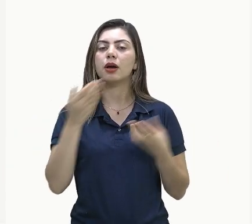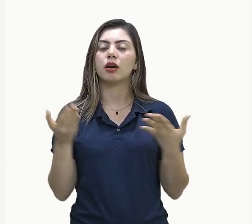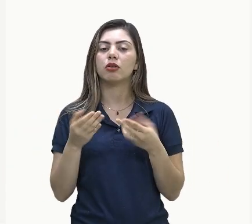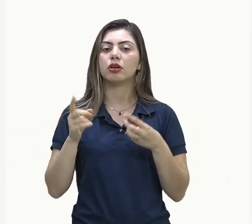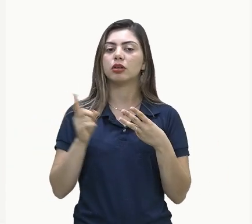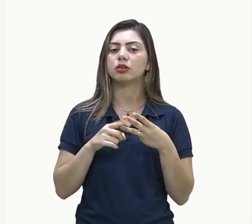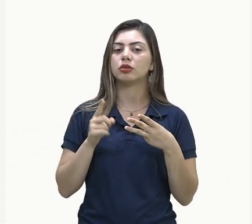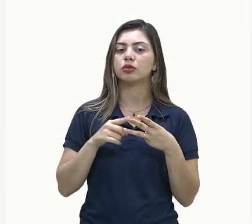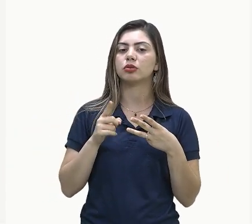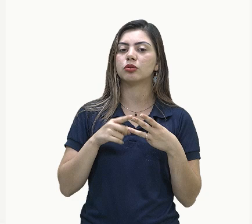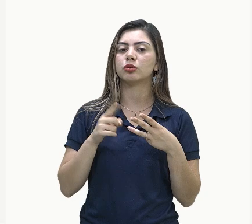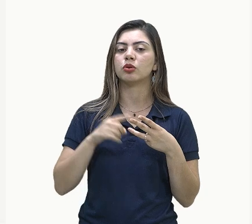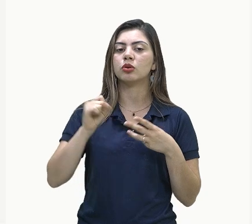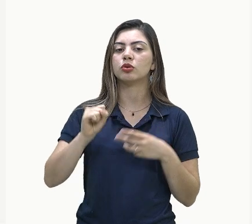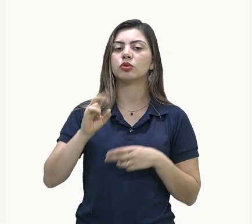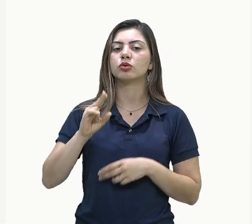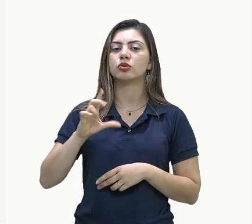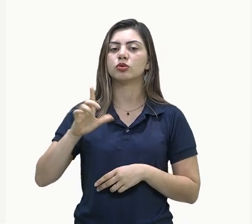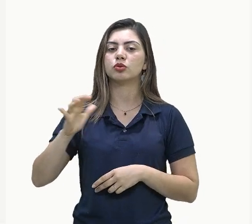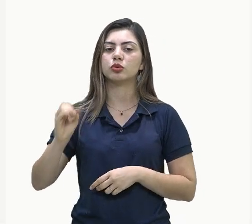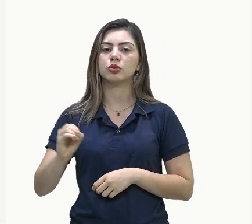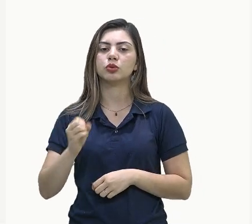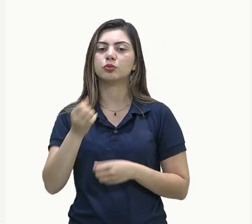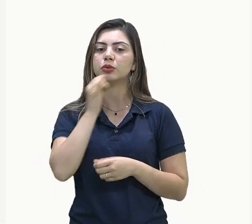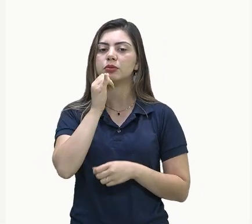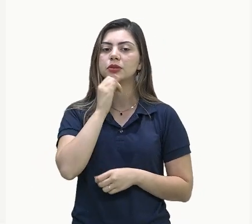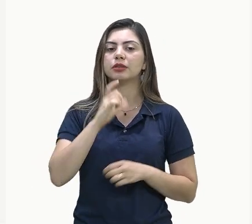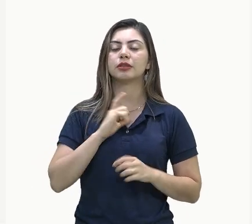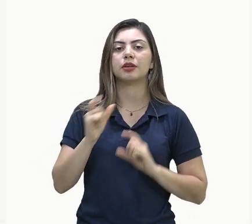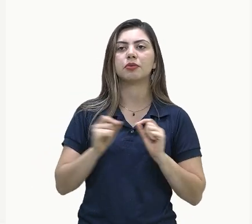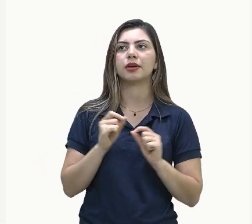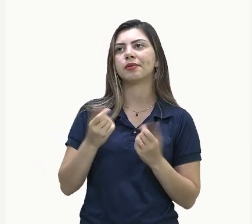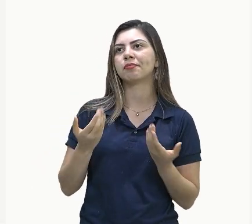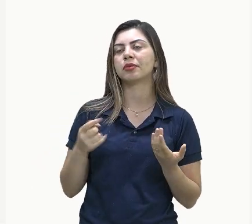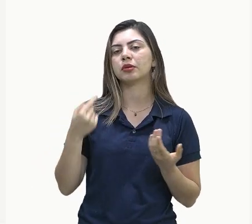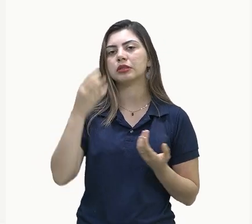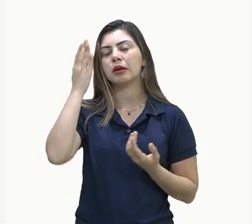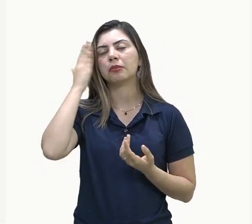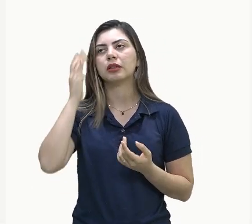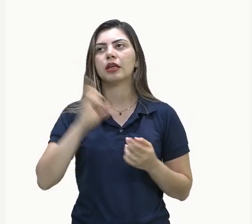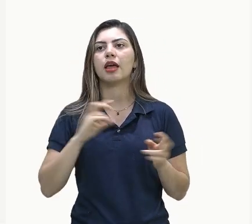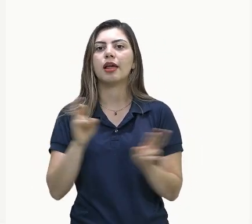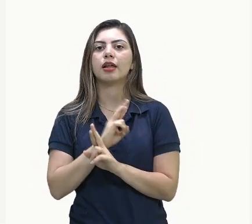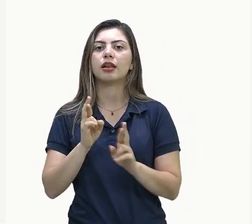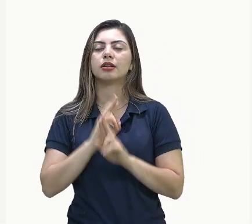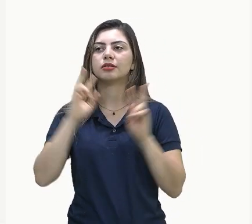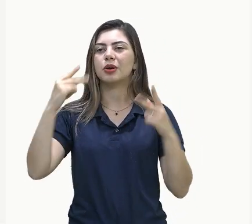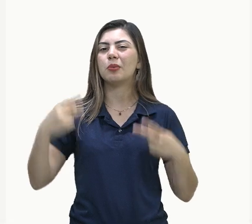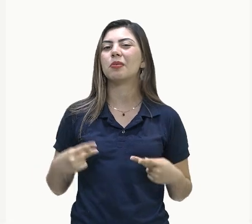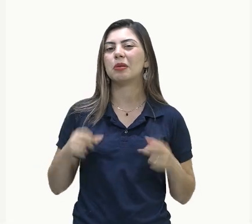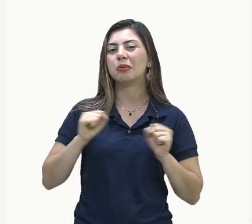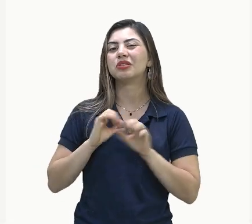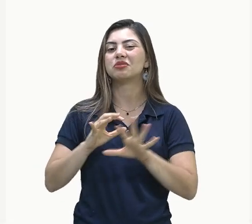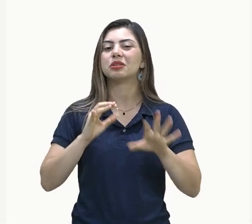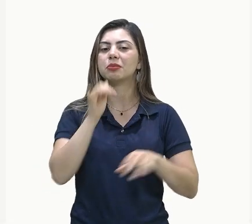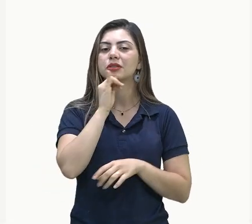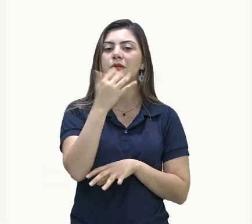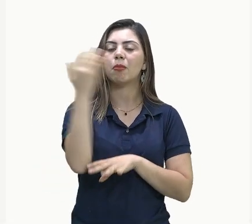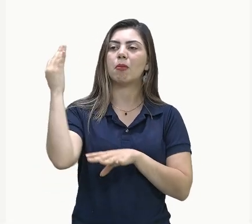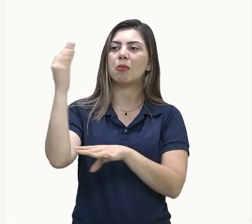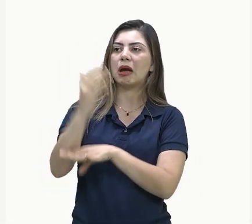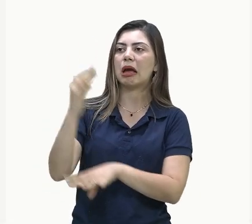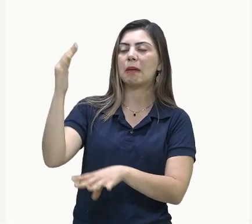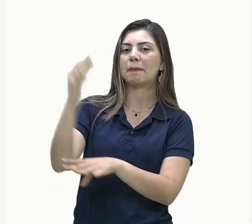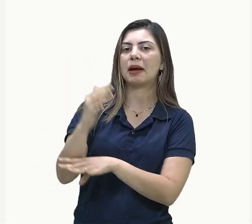ocasionado principalmente pela ação antrópica, relacionado às atividades de desmatamento, ocupação irregular de